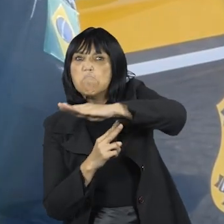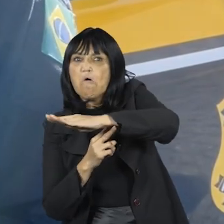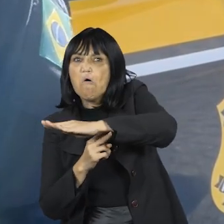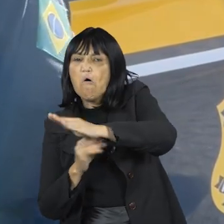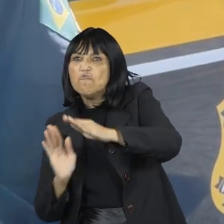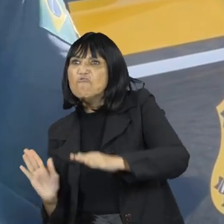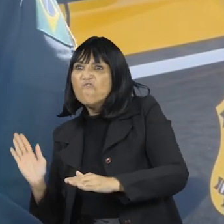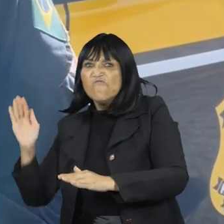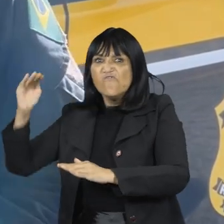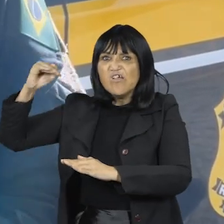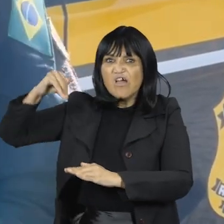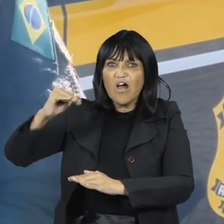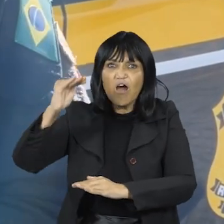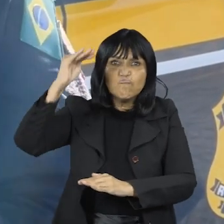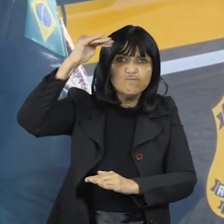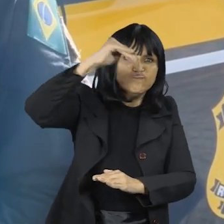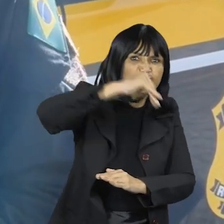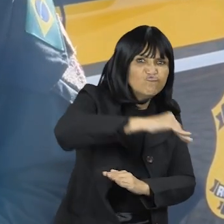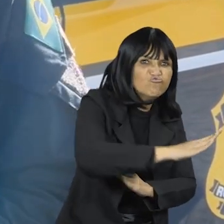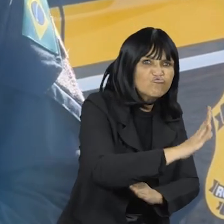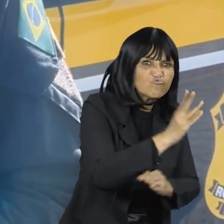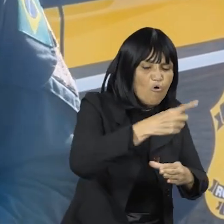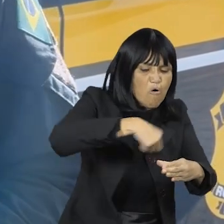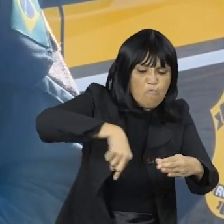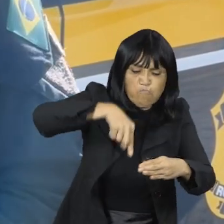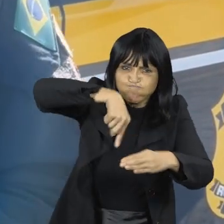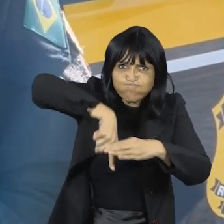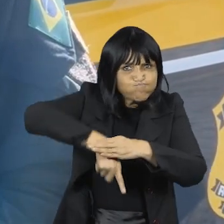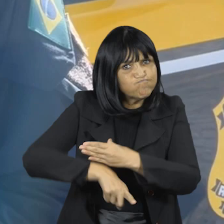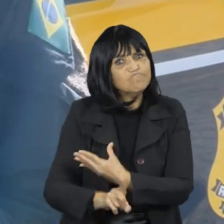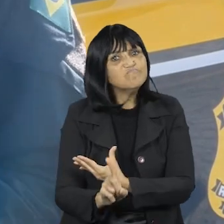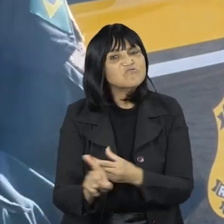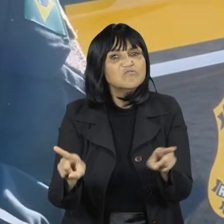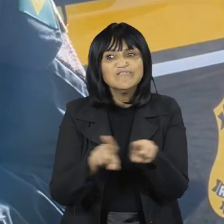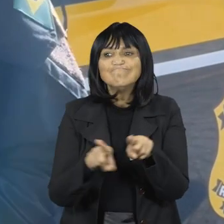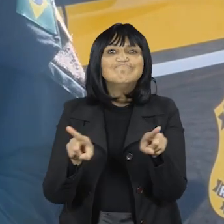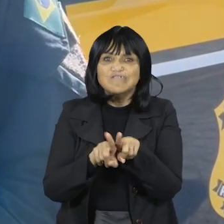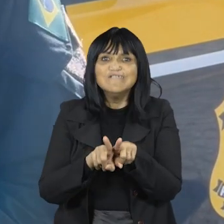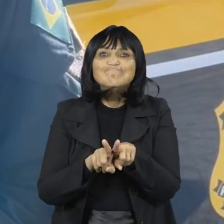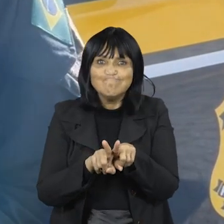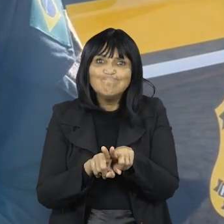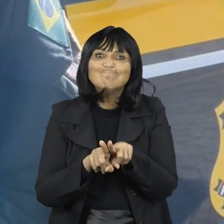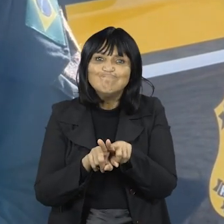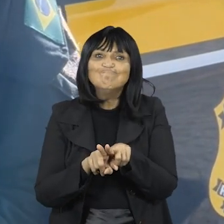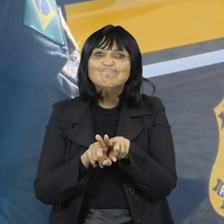viadutos, potencializa um caso de buracos, né? E também